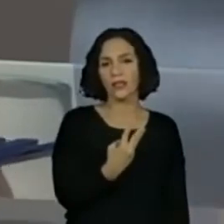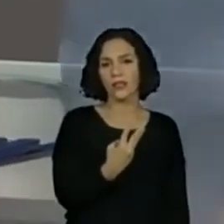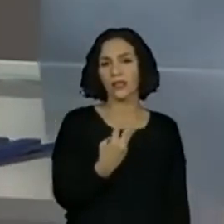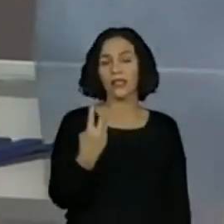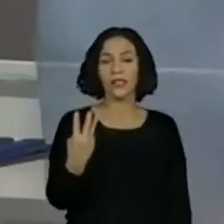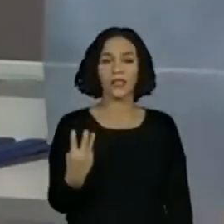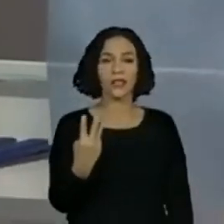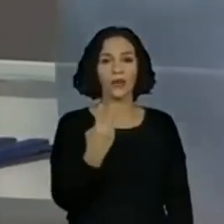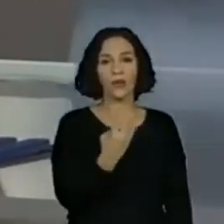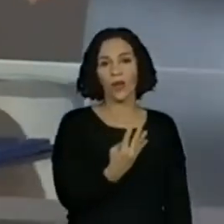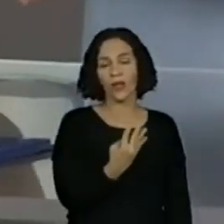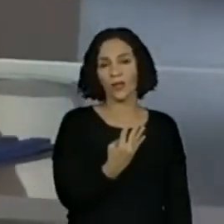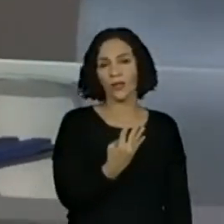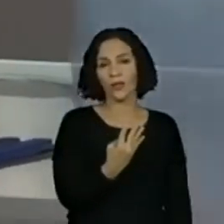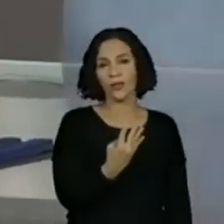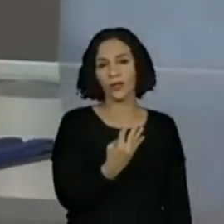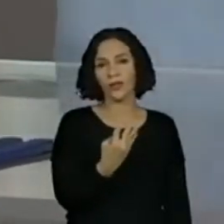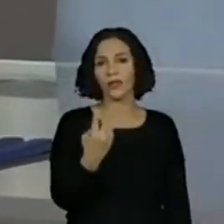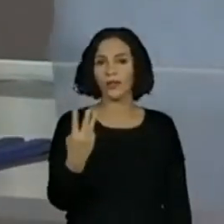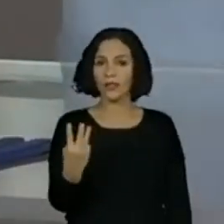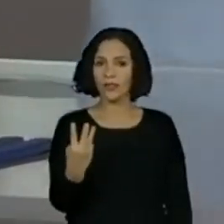33, 34,